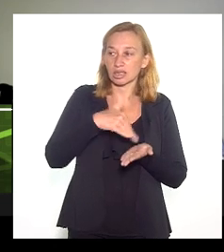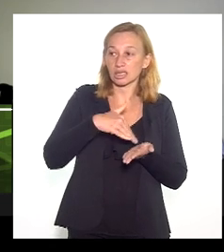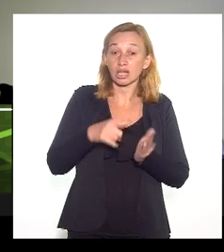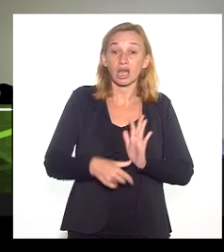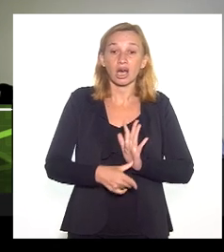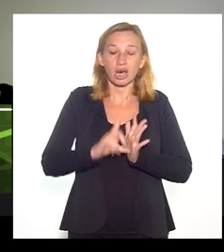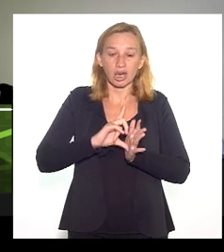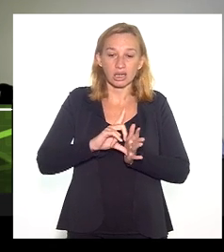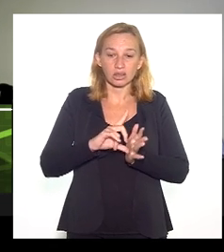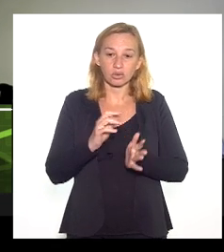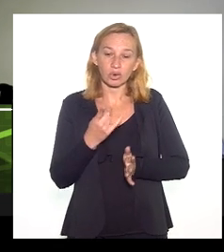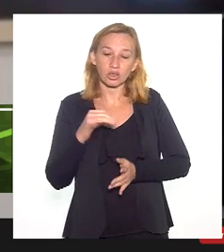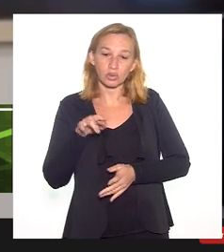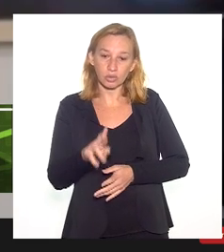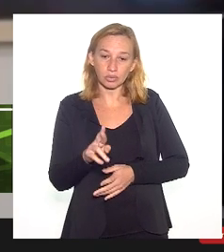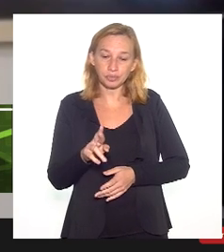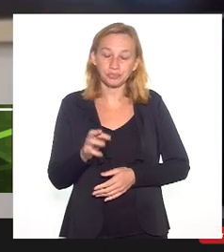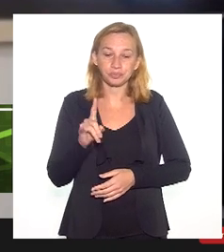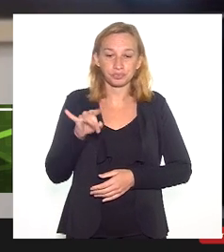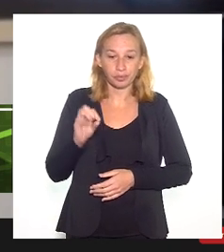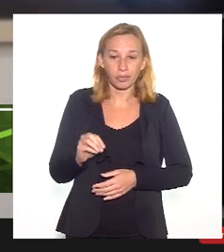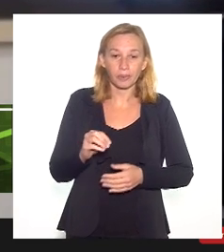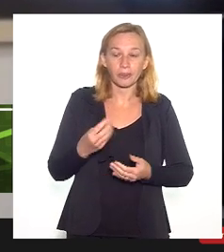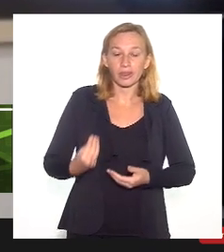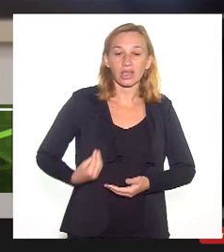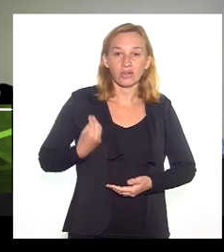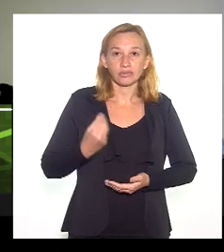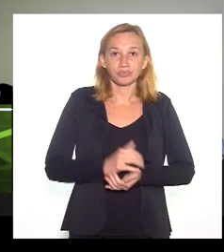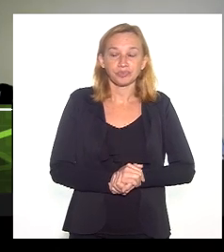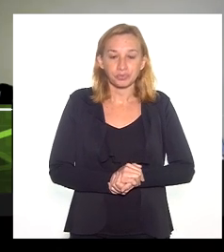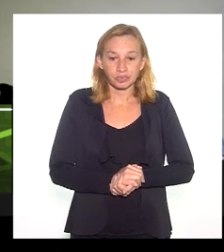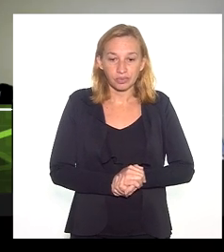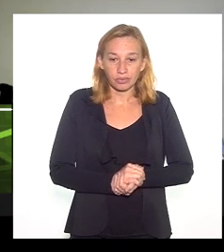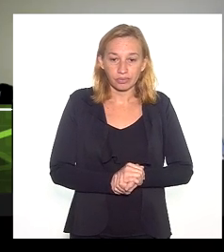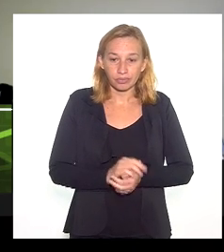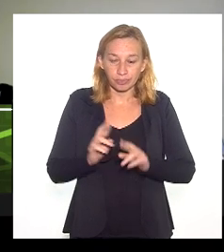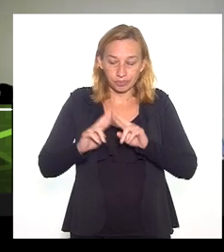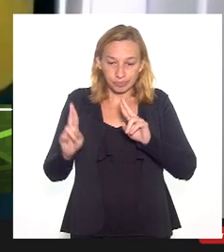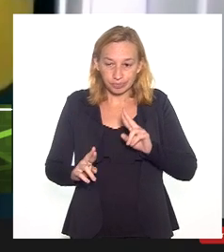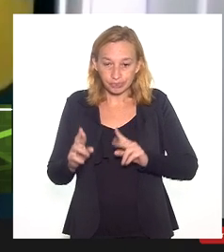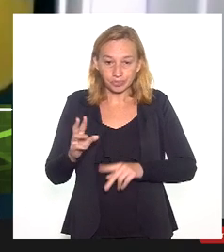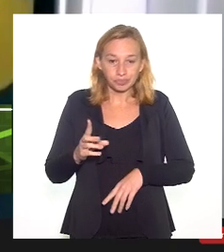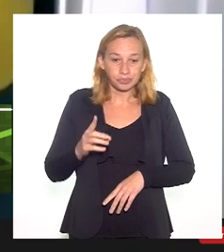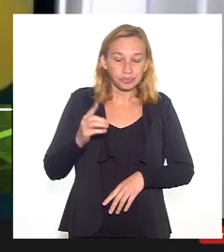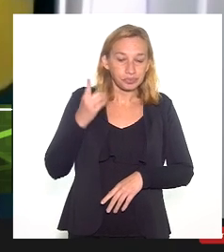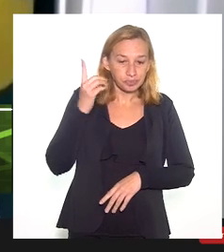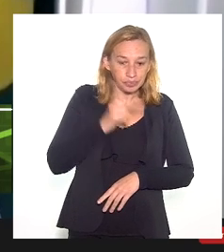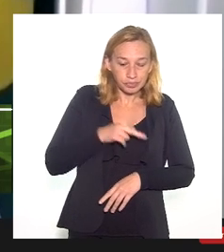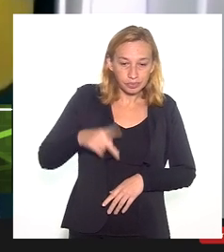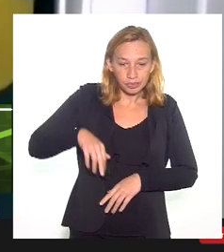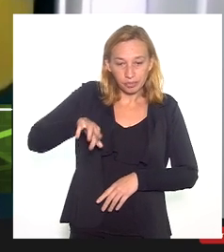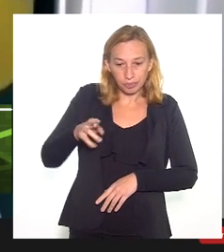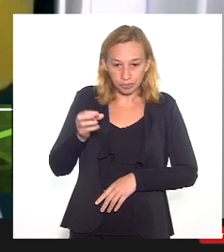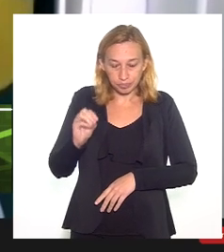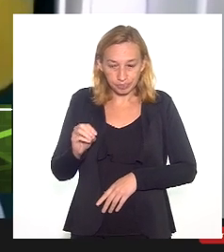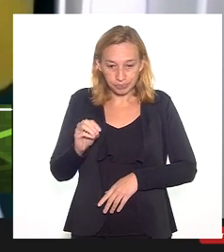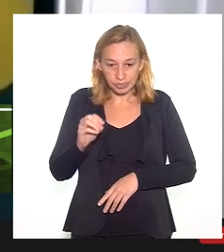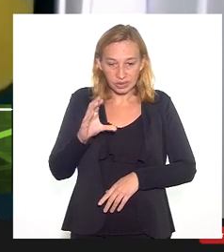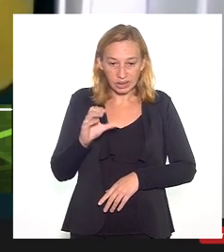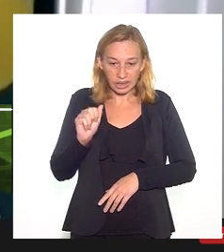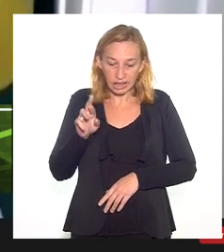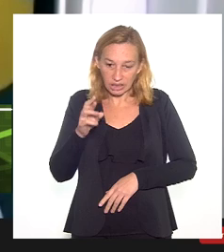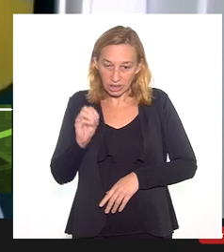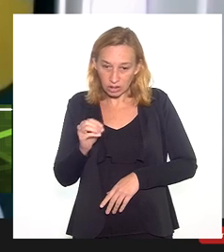professor Ricardo Lodge, eu registro a presença do vice-reitor da UERJ, professor Mário Carneiro, obrigado, vice-reitor, pela